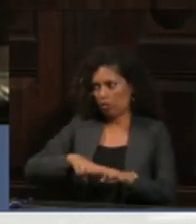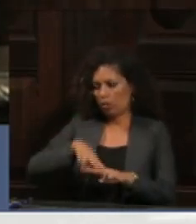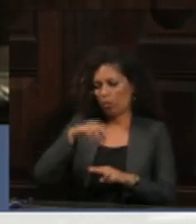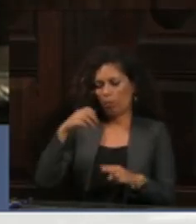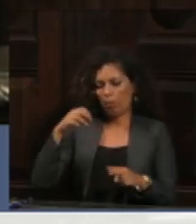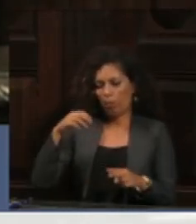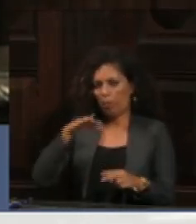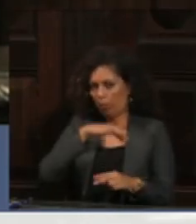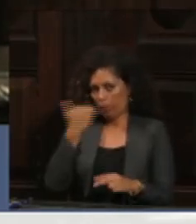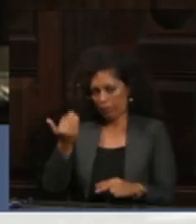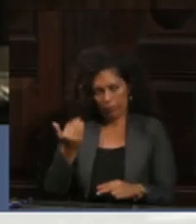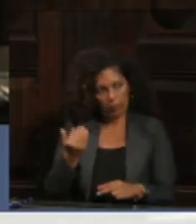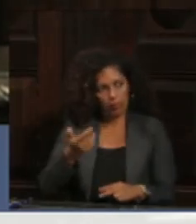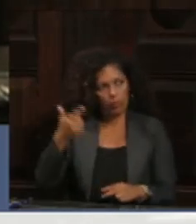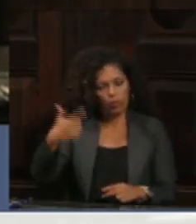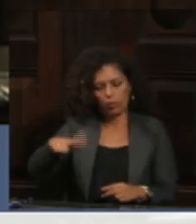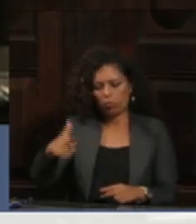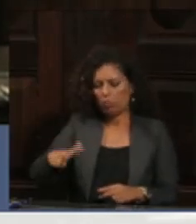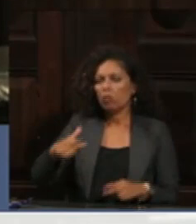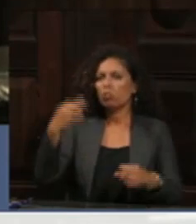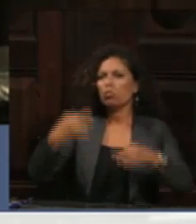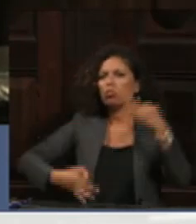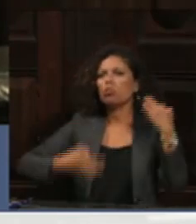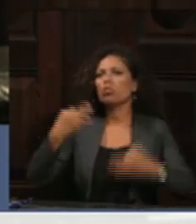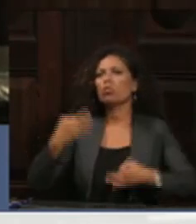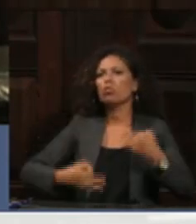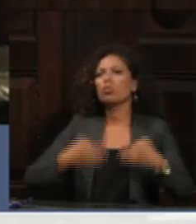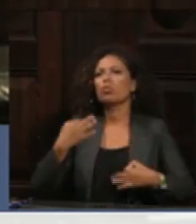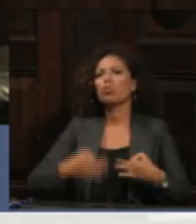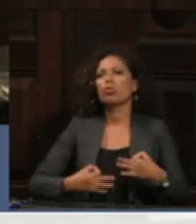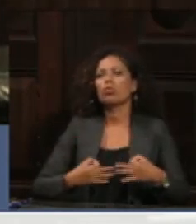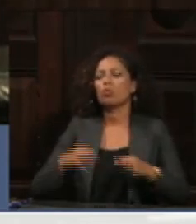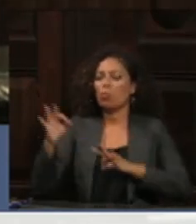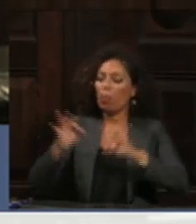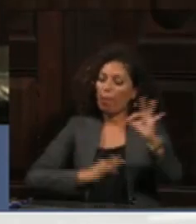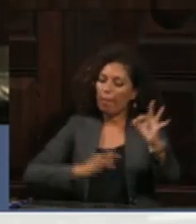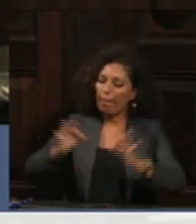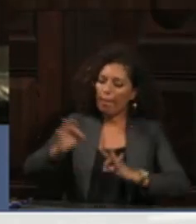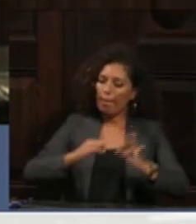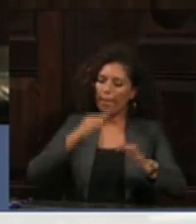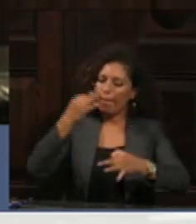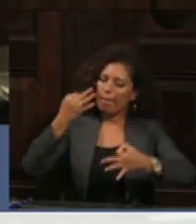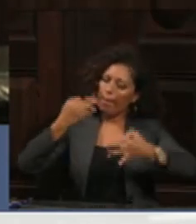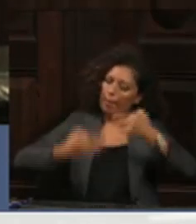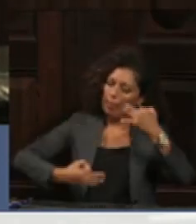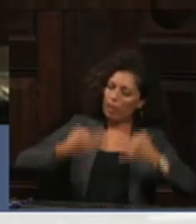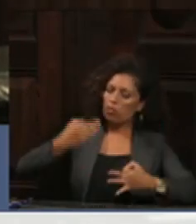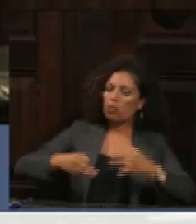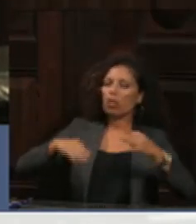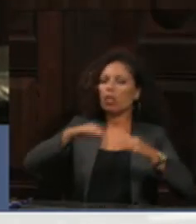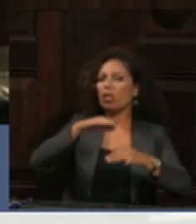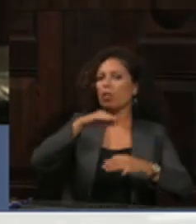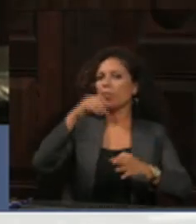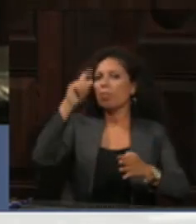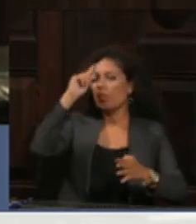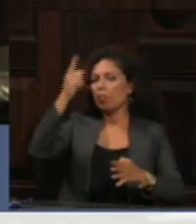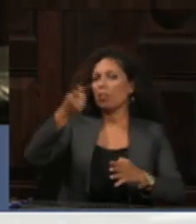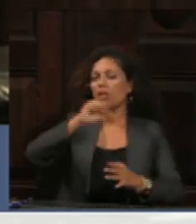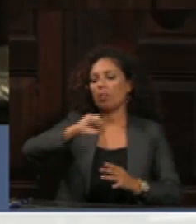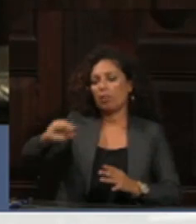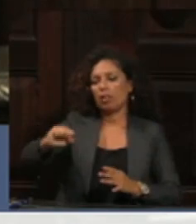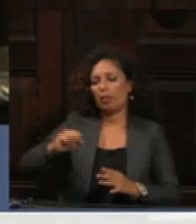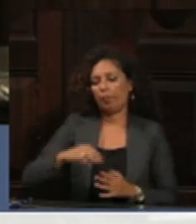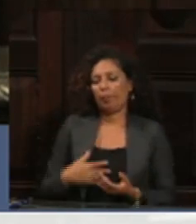temos o sistema de justiça feito para isso, para julgar. Então a gente sabe que